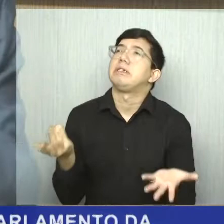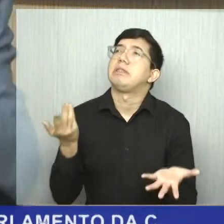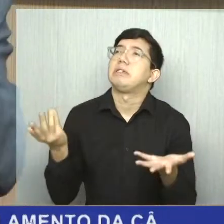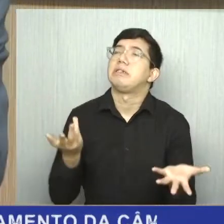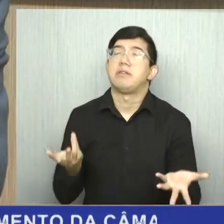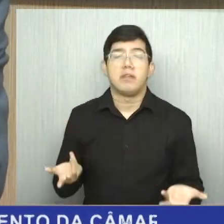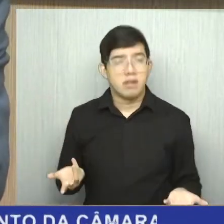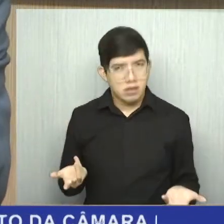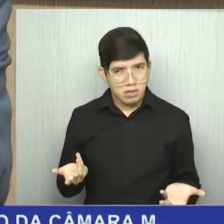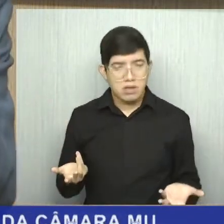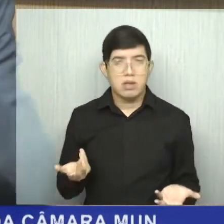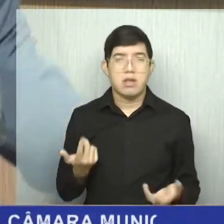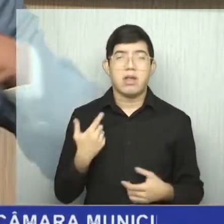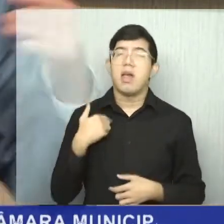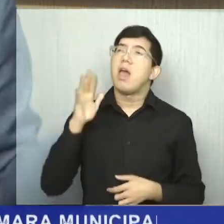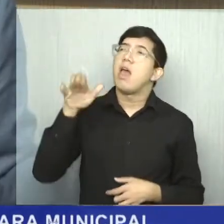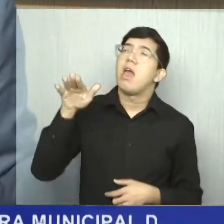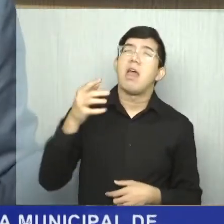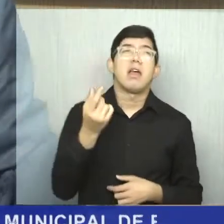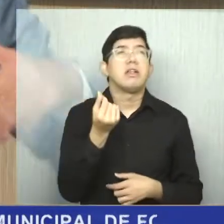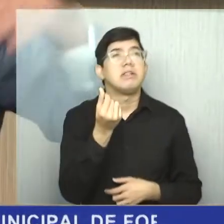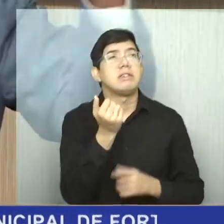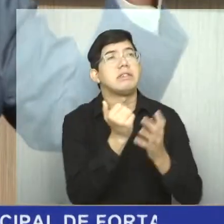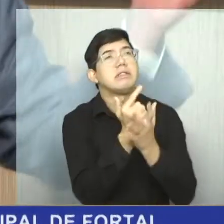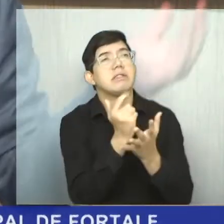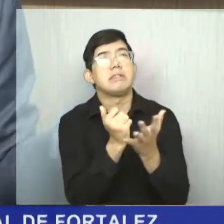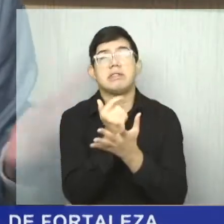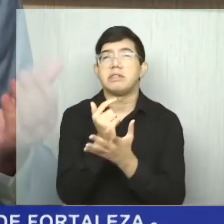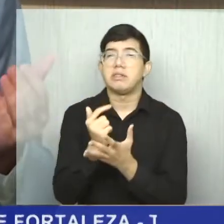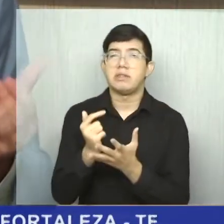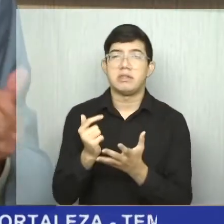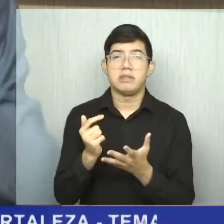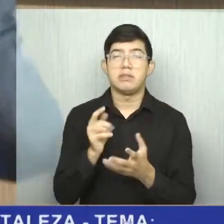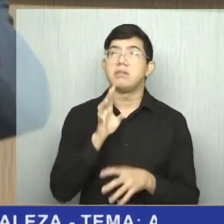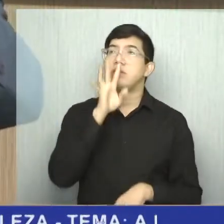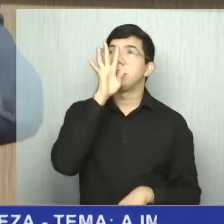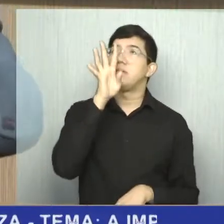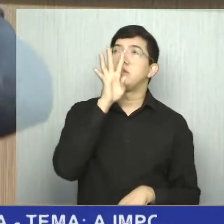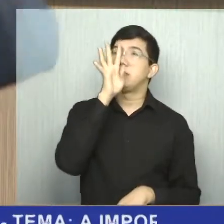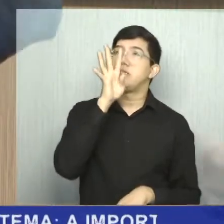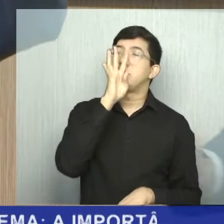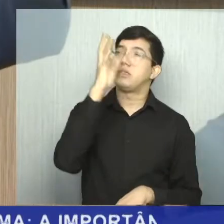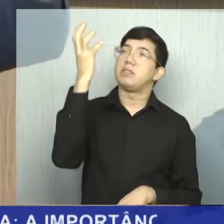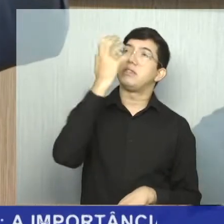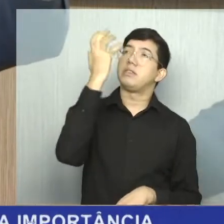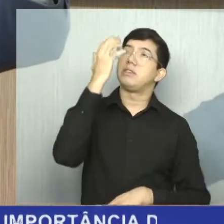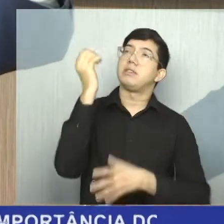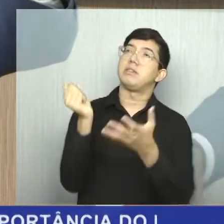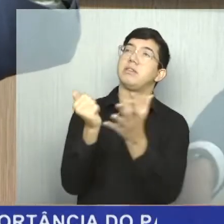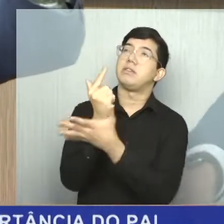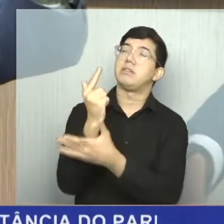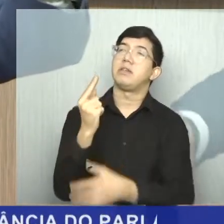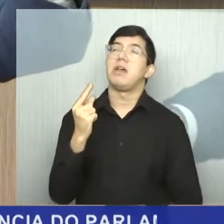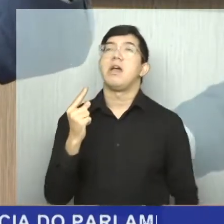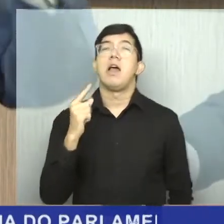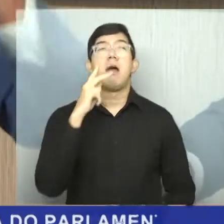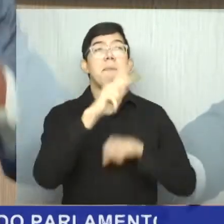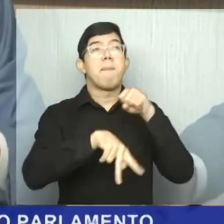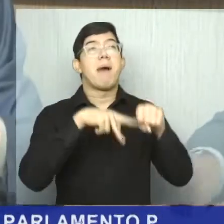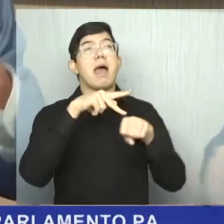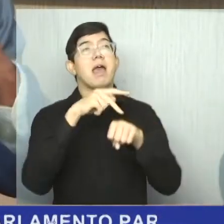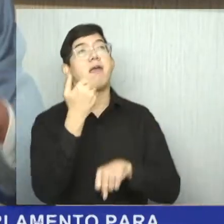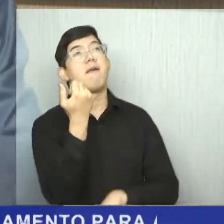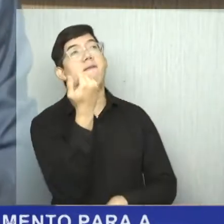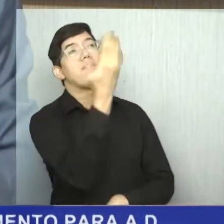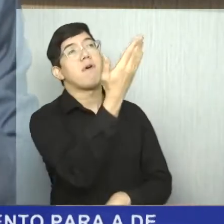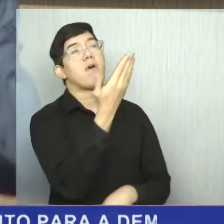na renda, perguntamos quanto custa e nos vulneramos, sem qualquer ordem de indagação, a comprar tênis fabricado no Vietnã e amanhã não